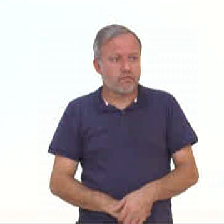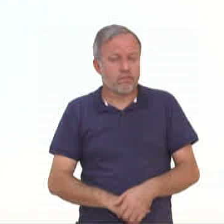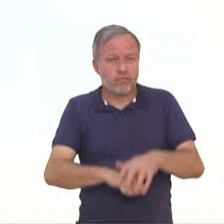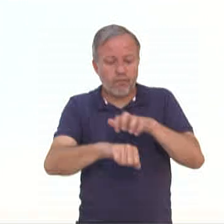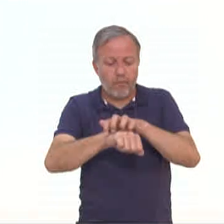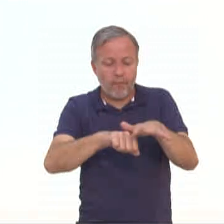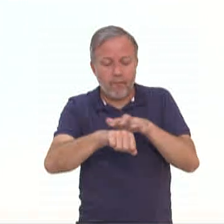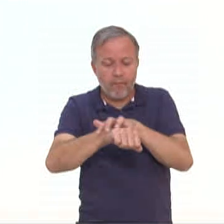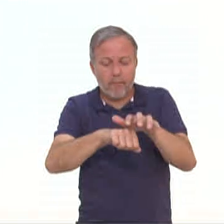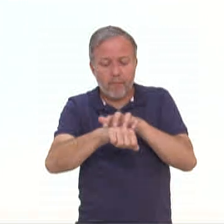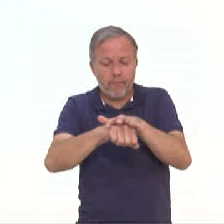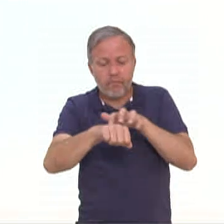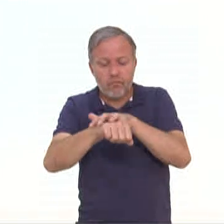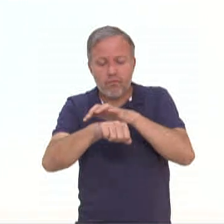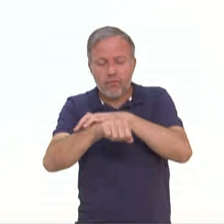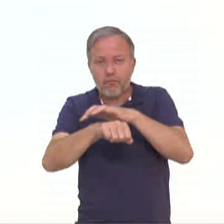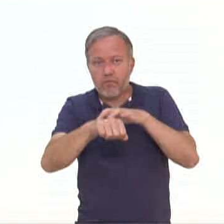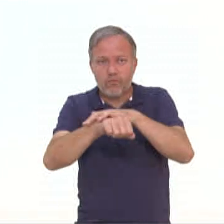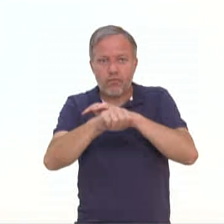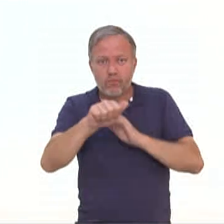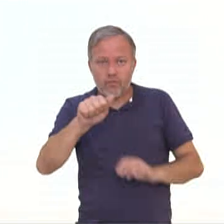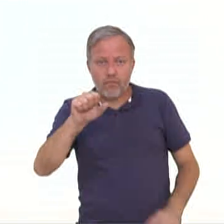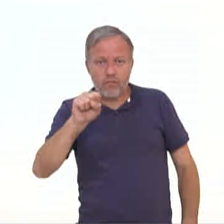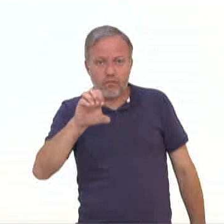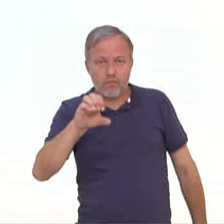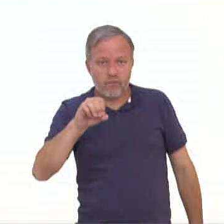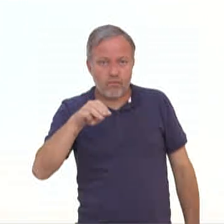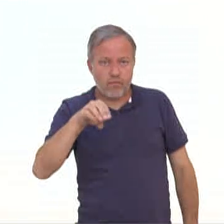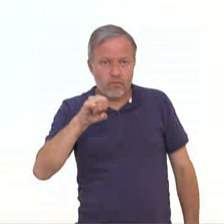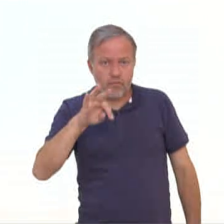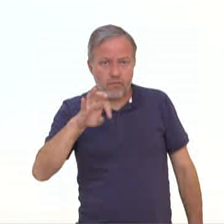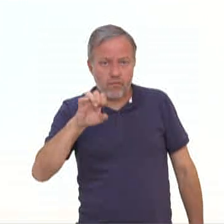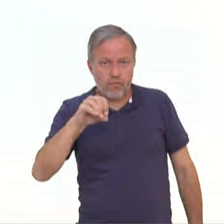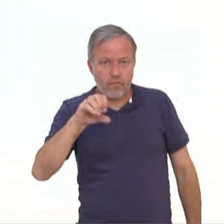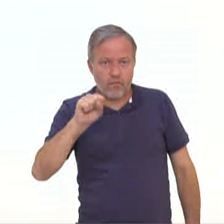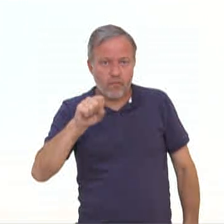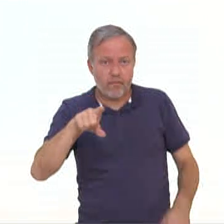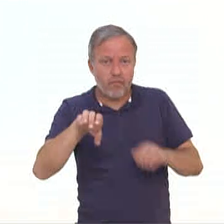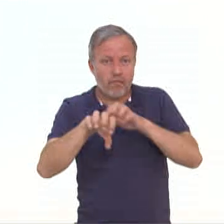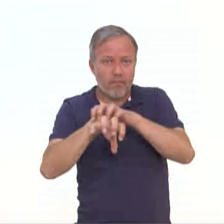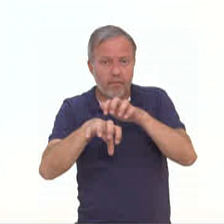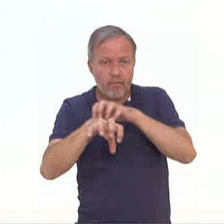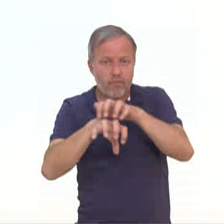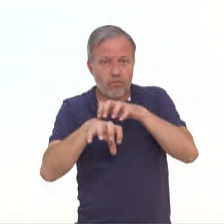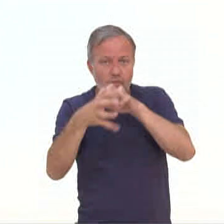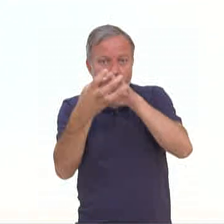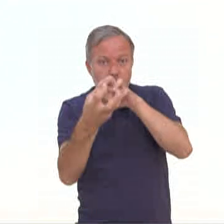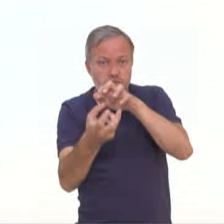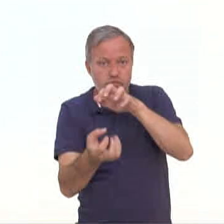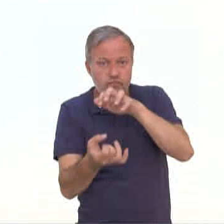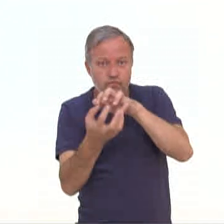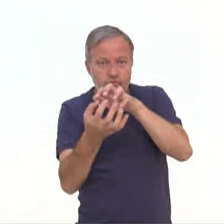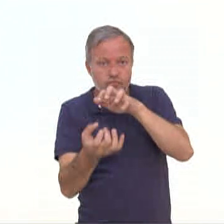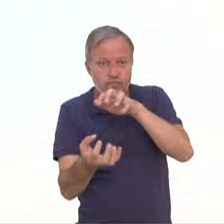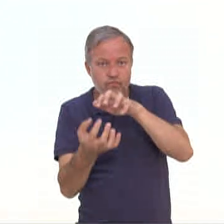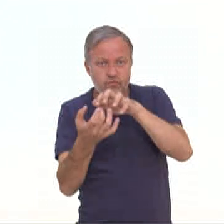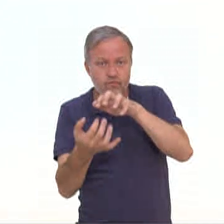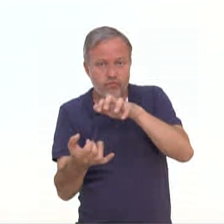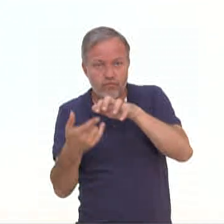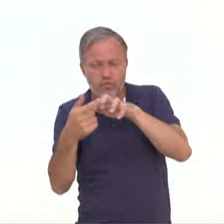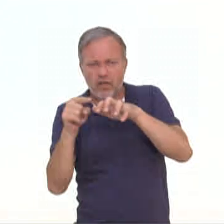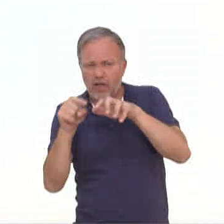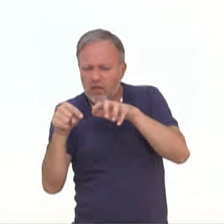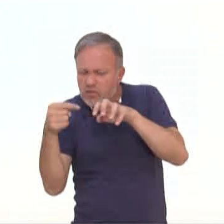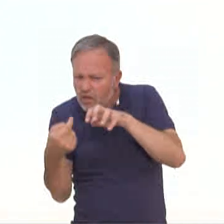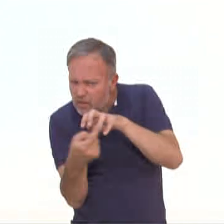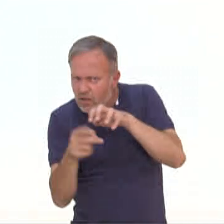algumas espécies de ascomicetos são utilizados na síntese de pigmentos utilizados na indústria de